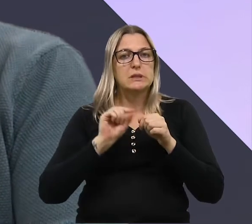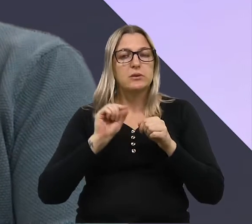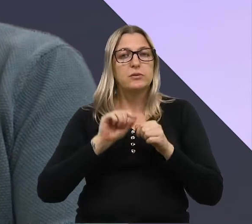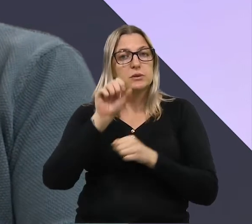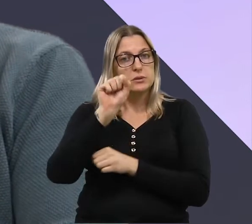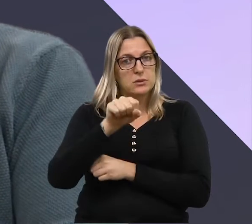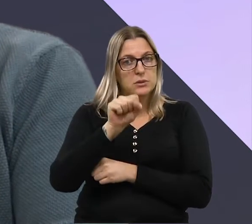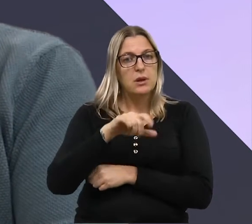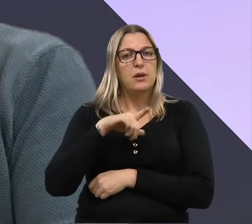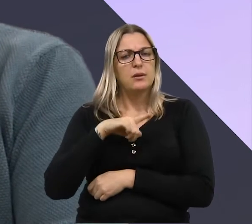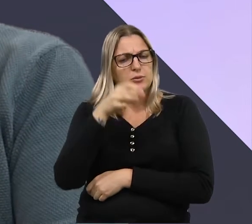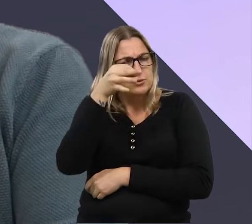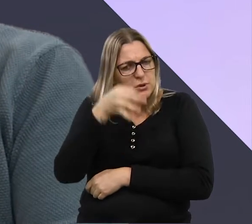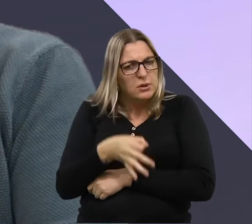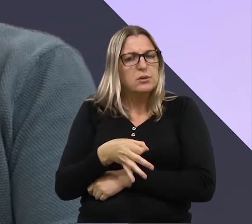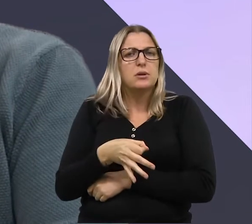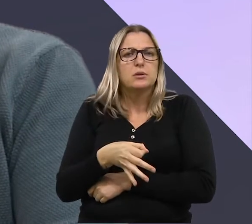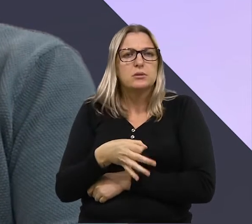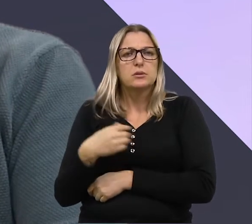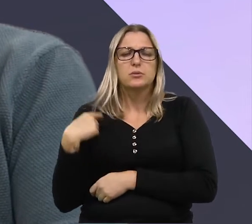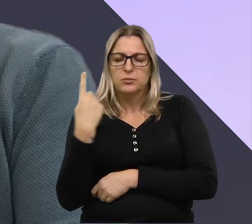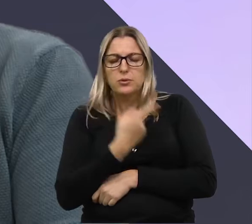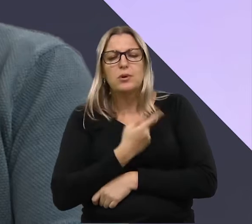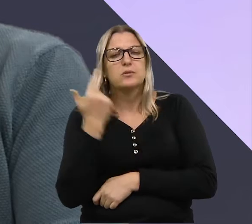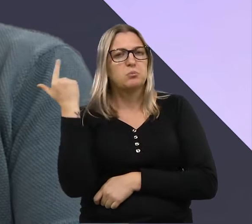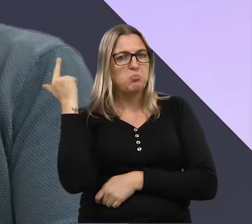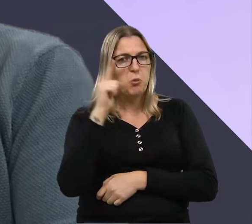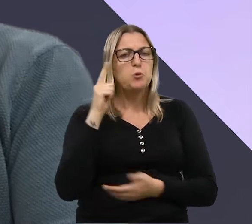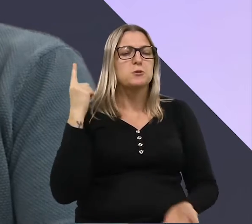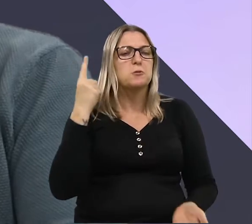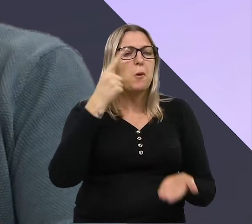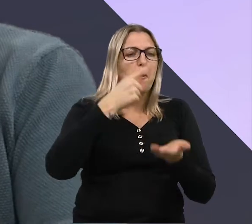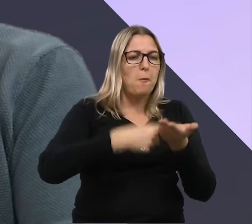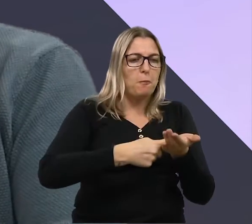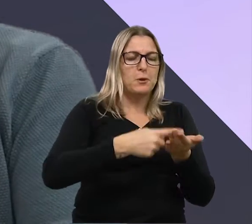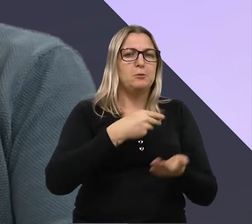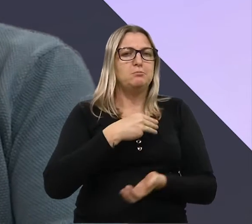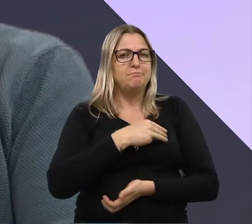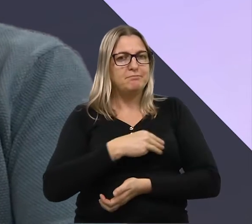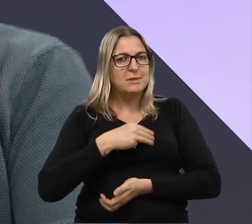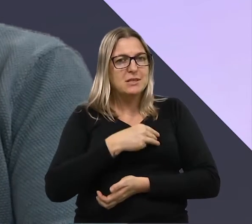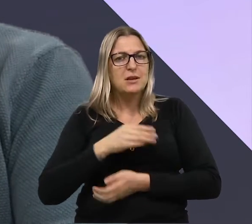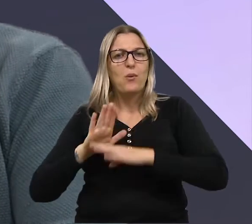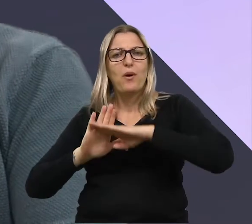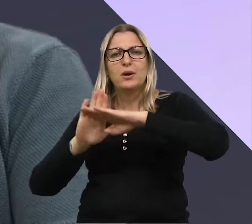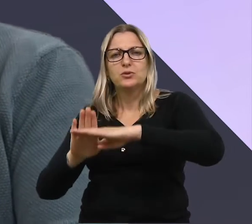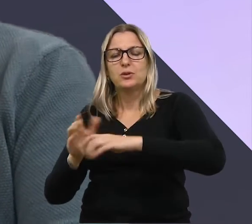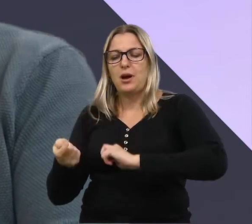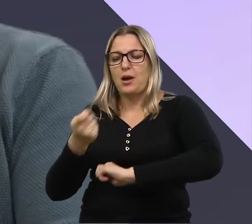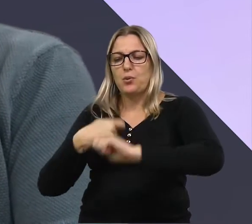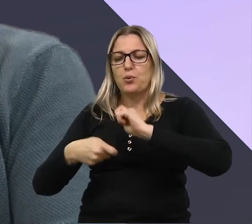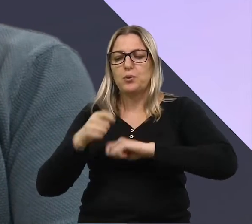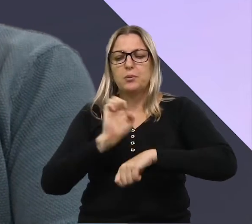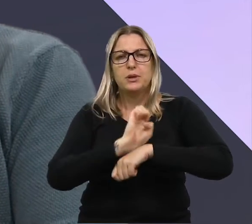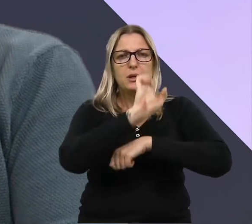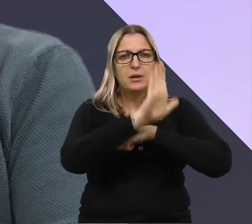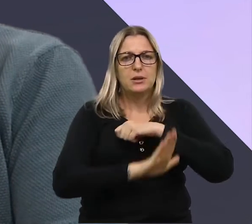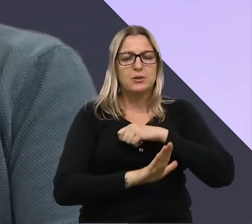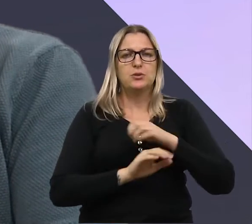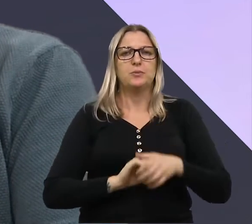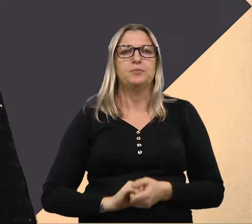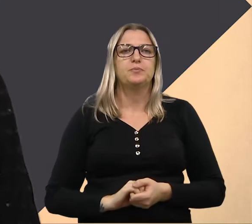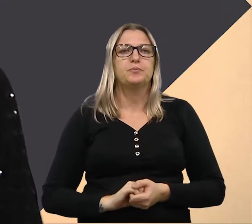e tenho certeza que temos possibilidade de cumprir bem essa missão e ajudar a economia do município inserindo essas